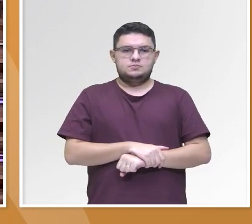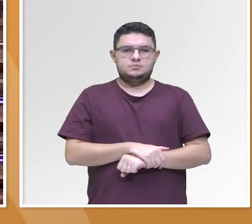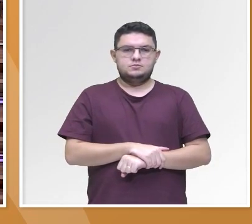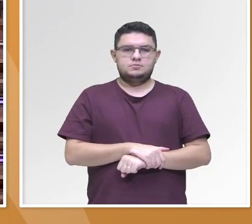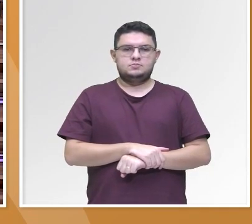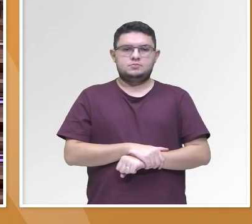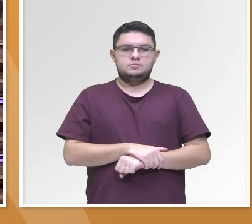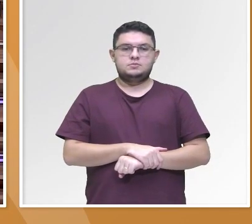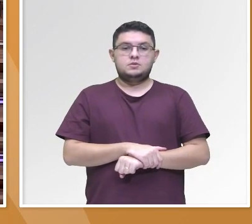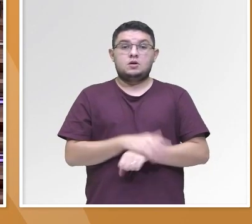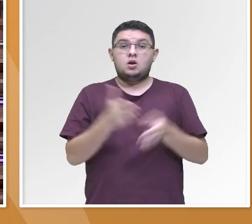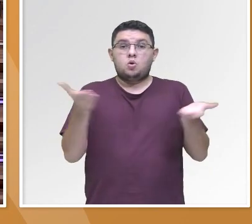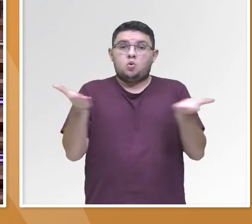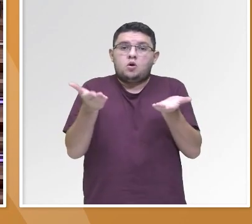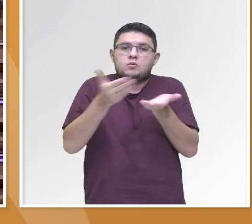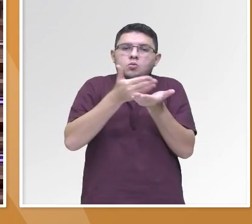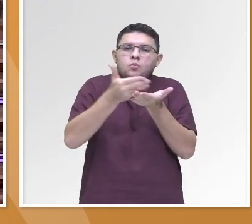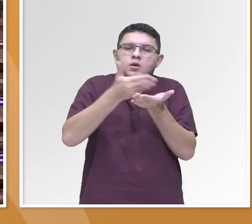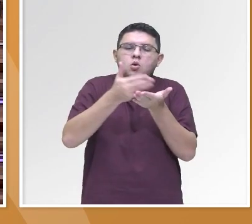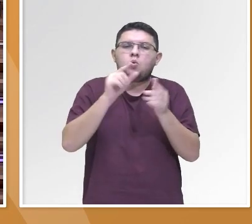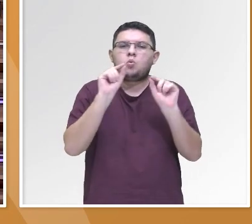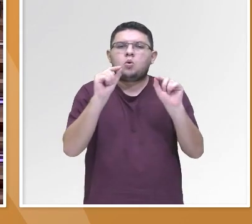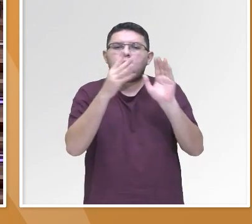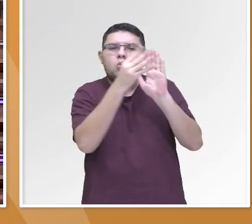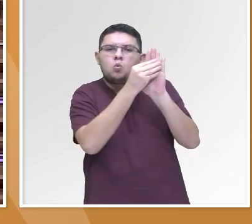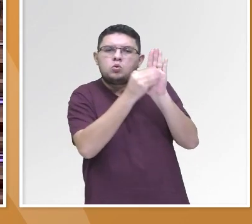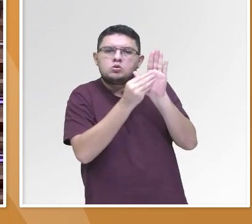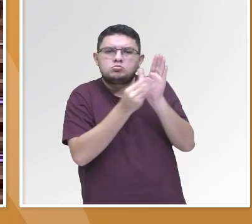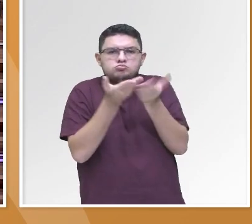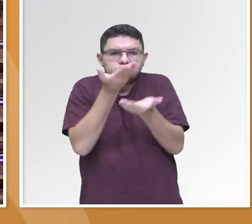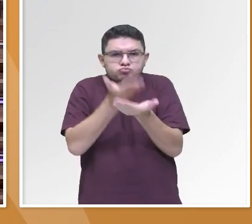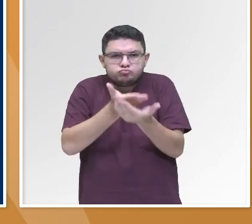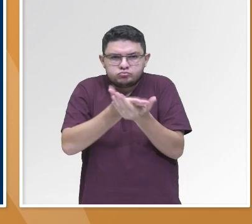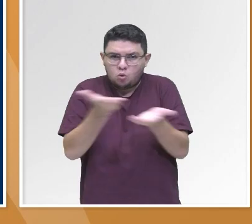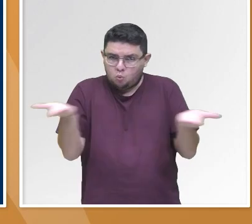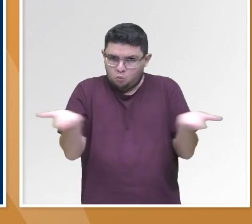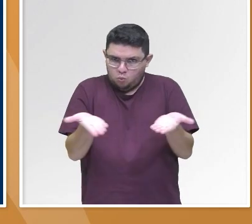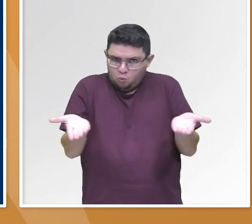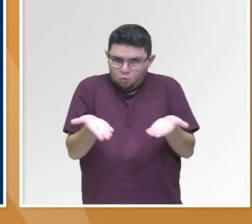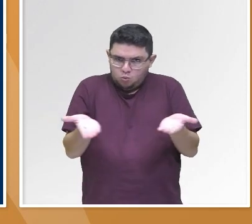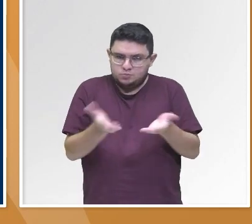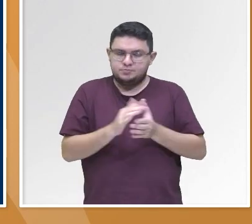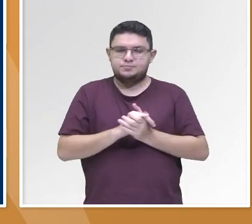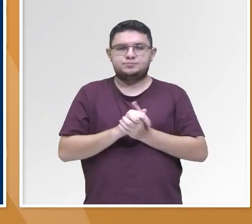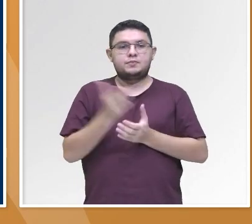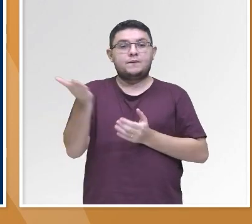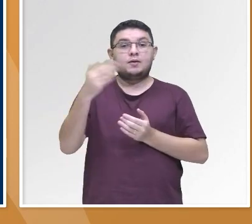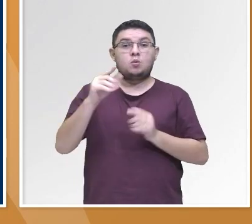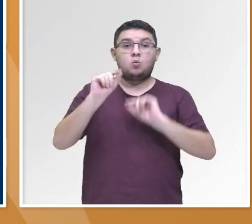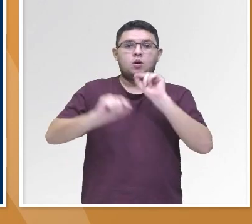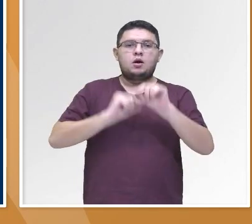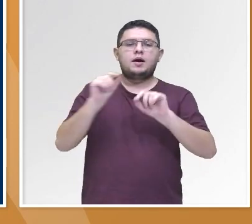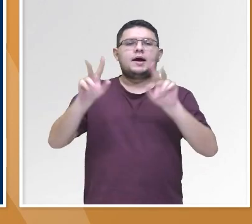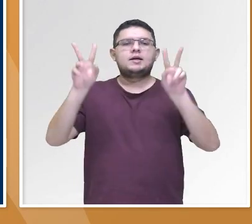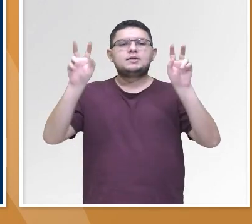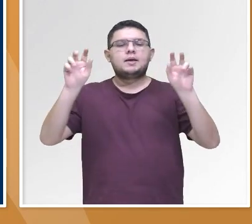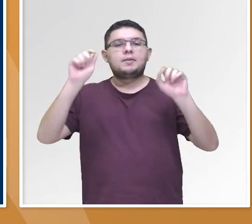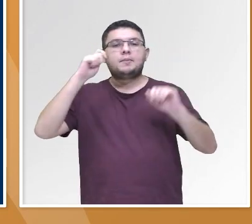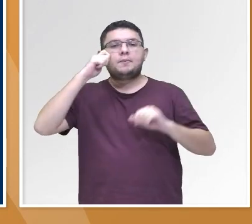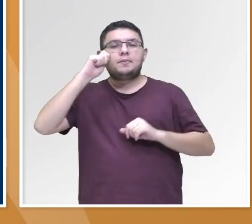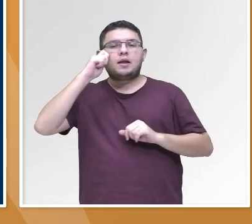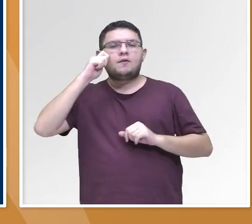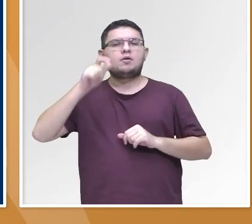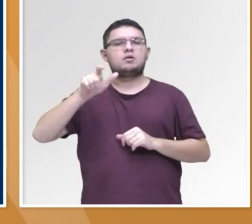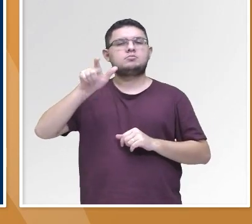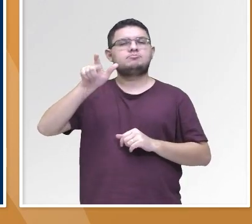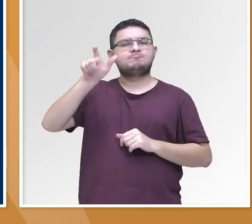Vamos dar início ao nosso conteúdo da aula de hoje. Vamos lá? Então, africanos no Brasil. Dominação e resistência.